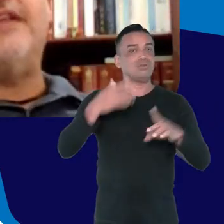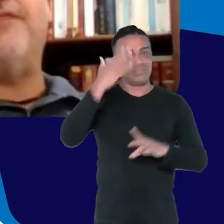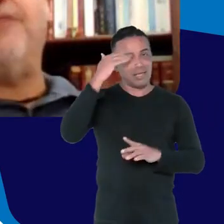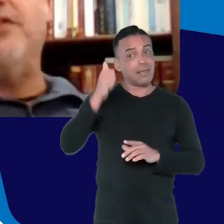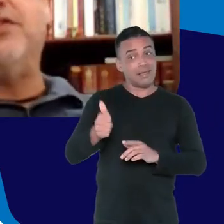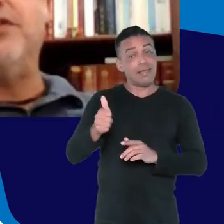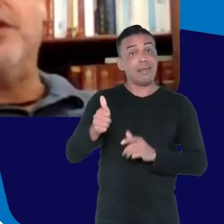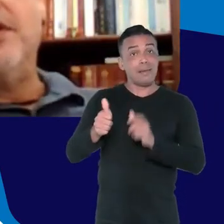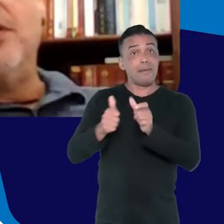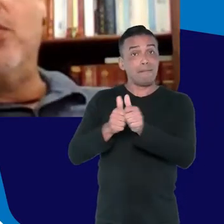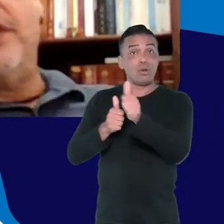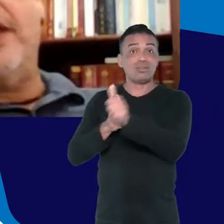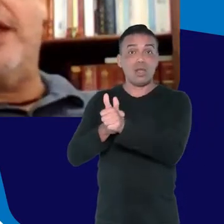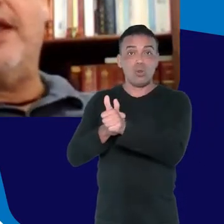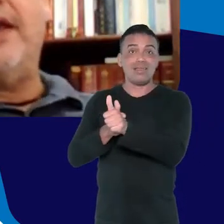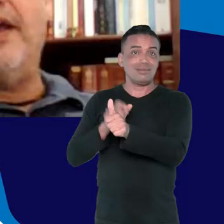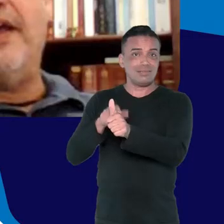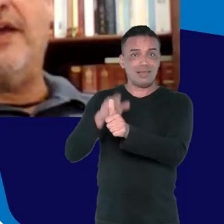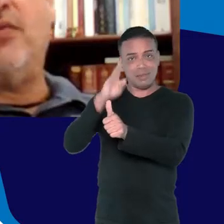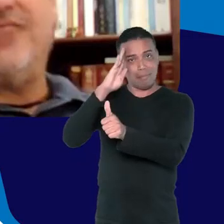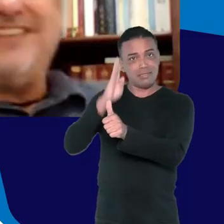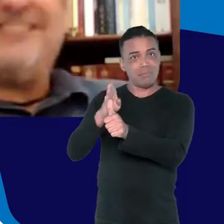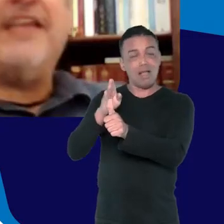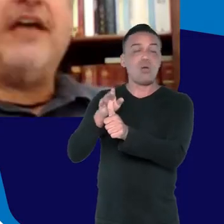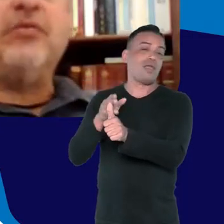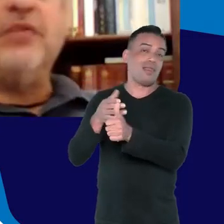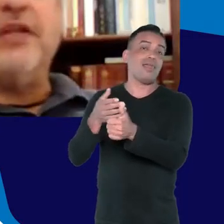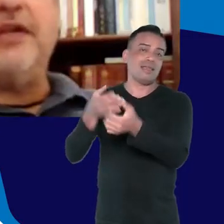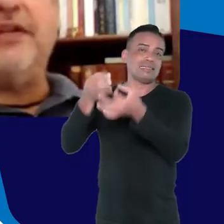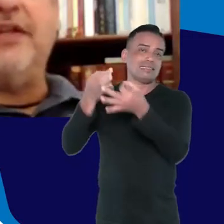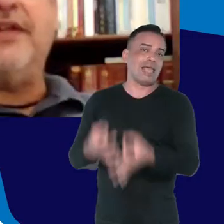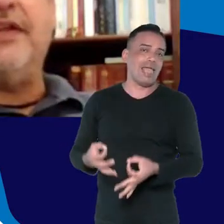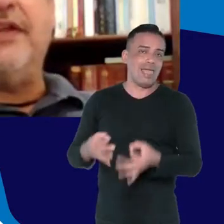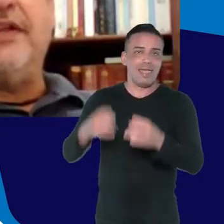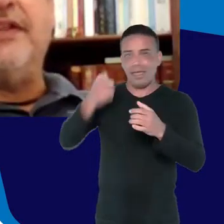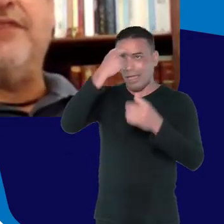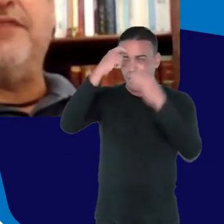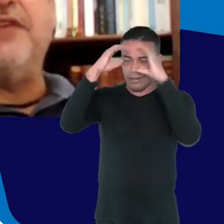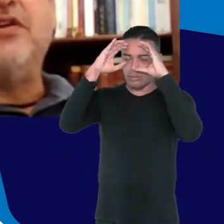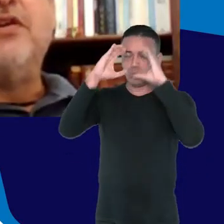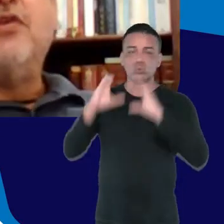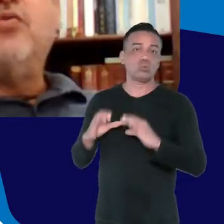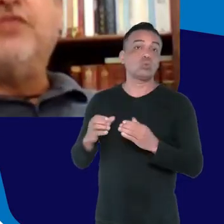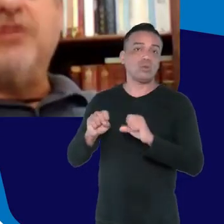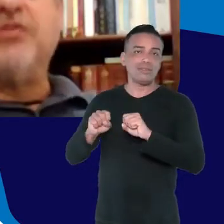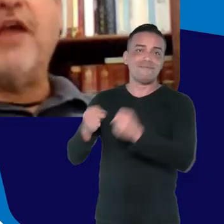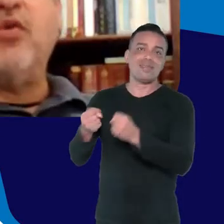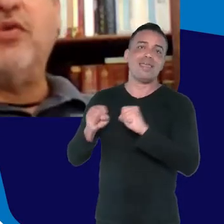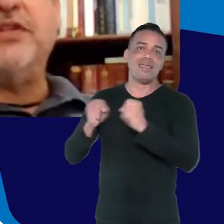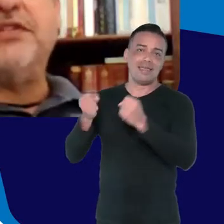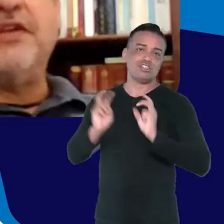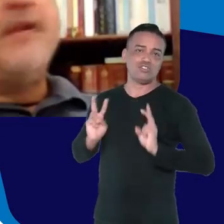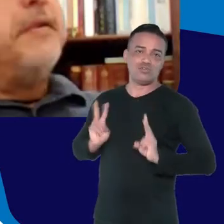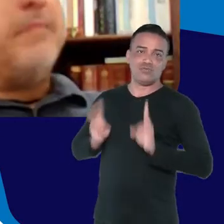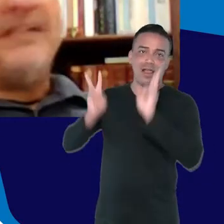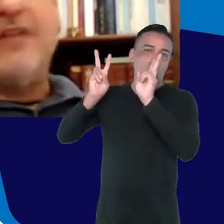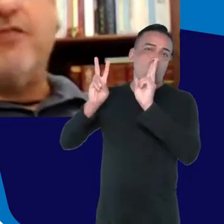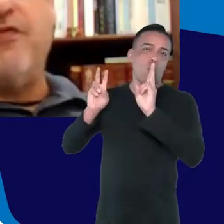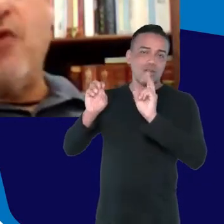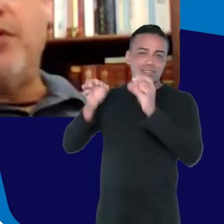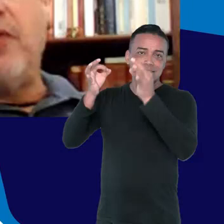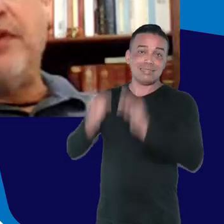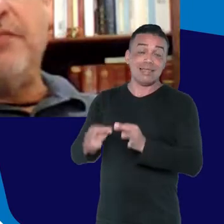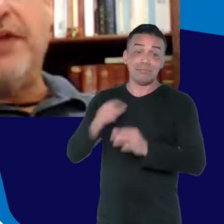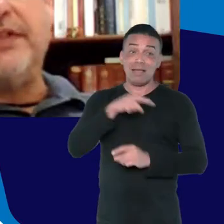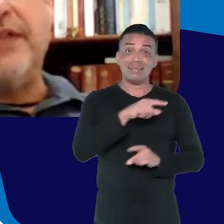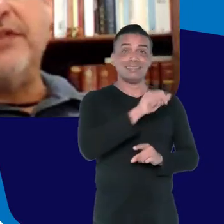ele defende o que é certo, né? Ele defende os seus valores, né? Mas a